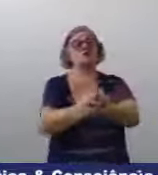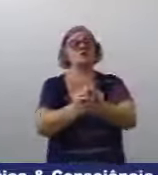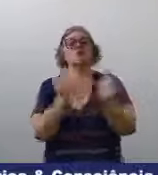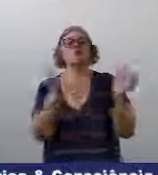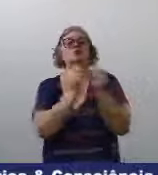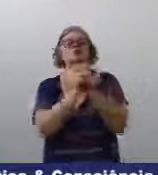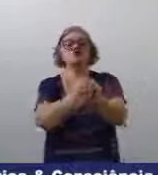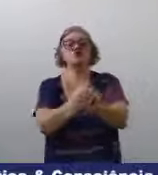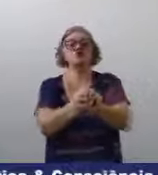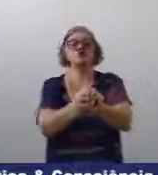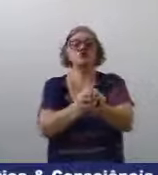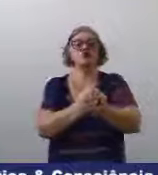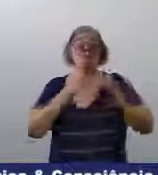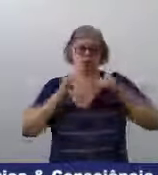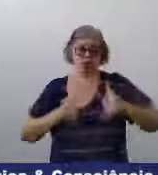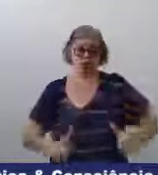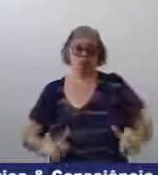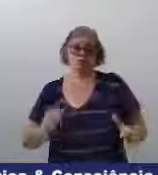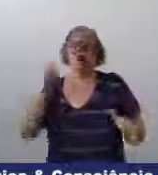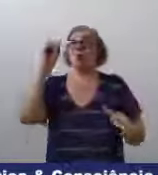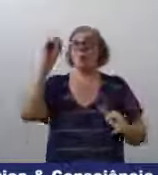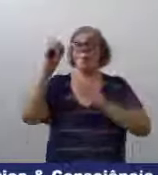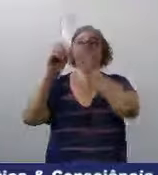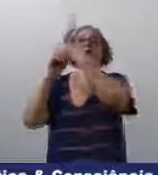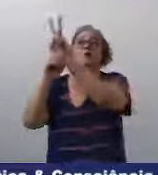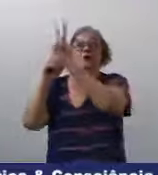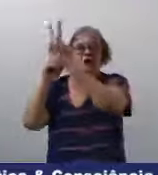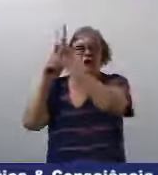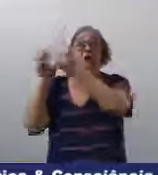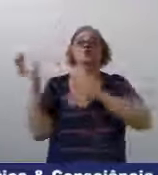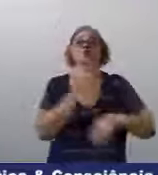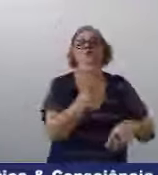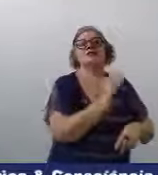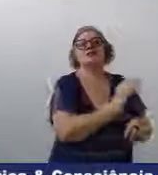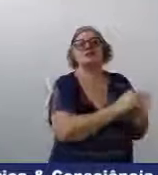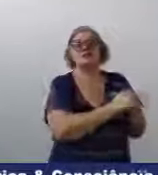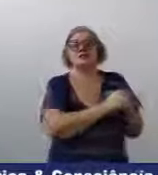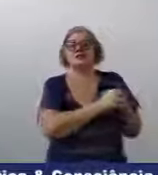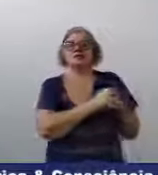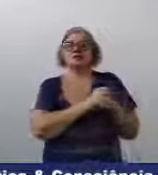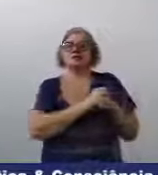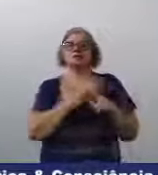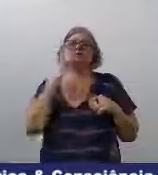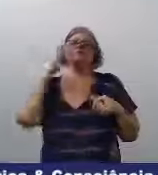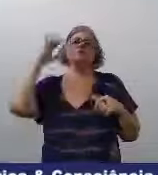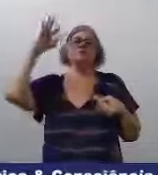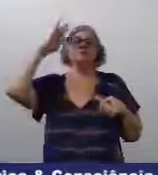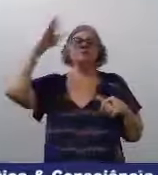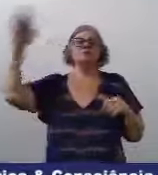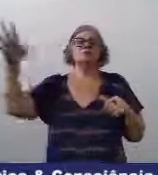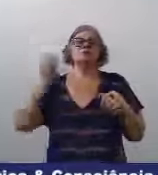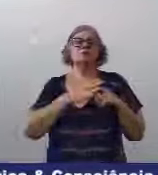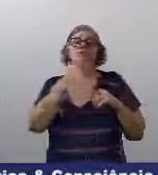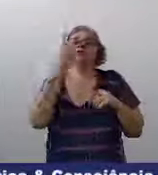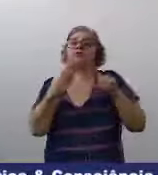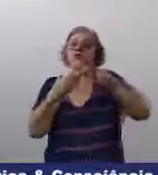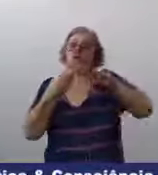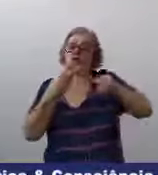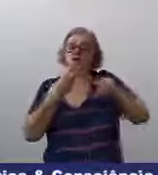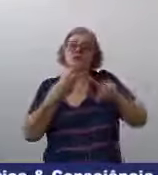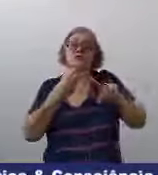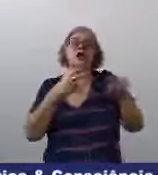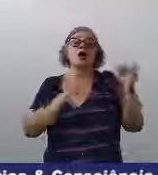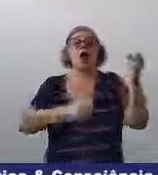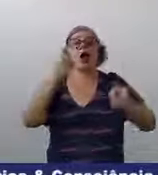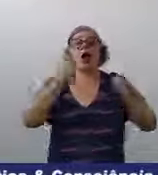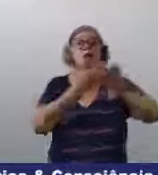As velocidades se somam e a energia varia com o quadrado da velocidade. Mas não é o que queremos examinar agora. Vamos imaginar os